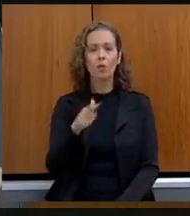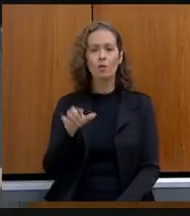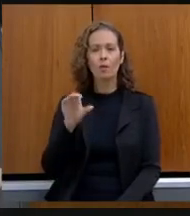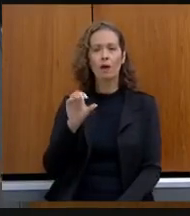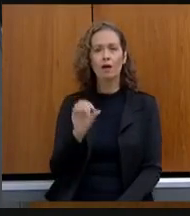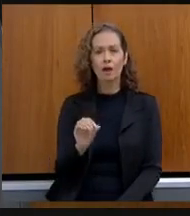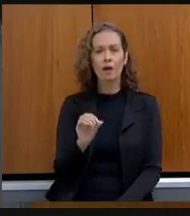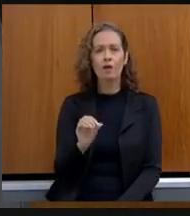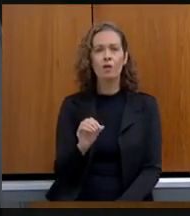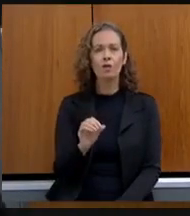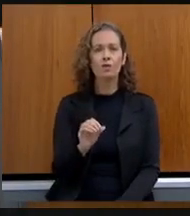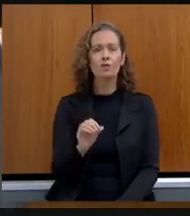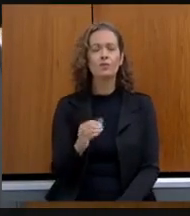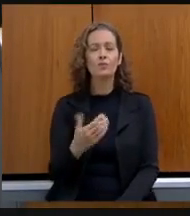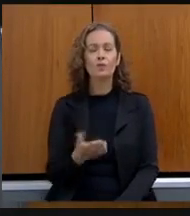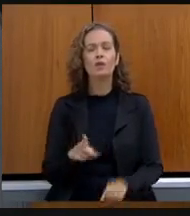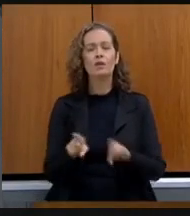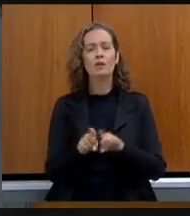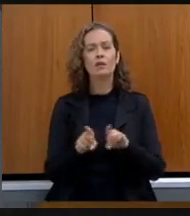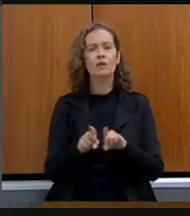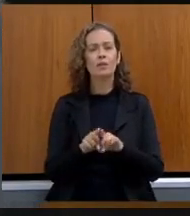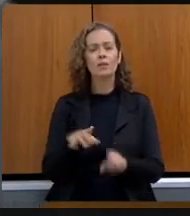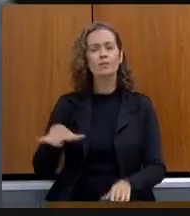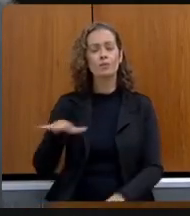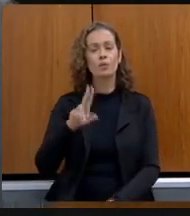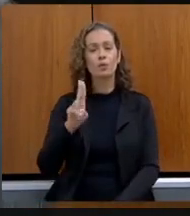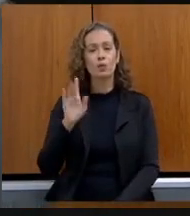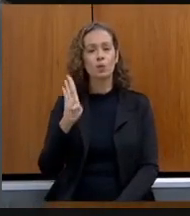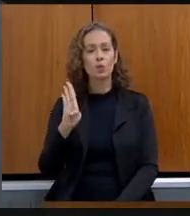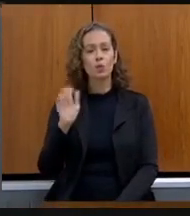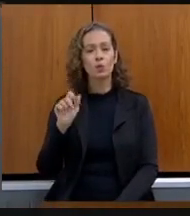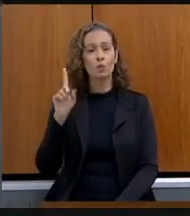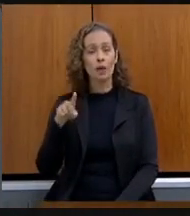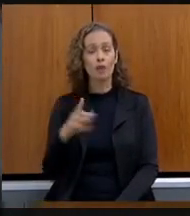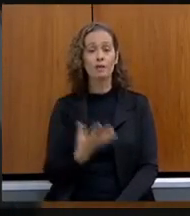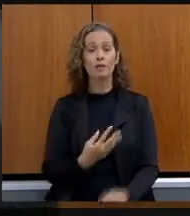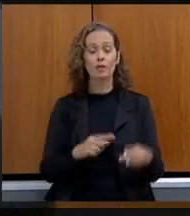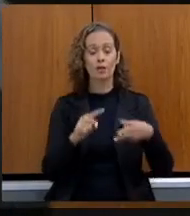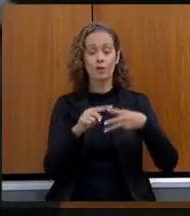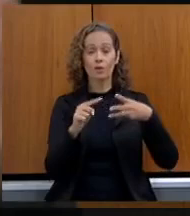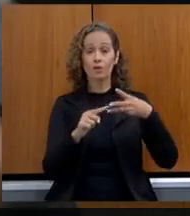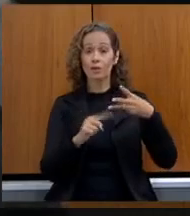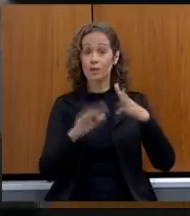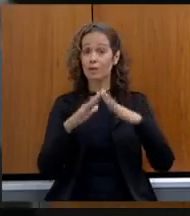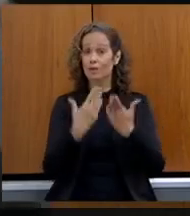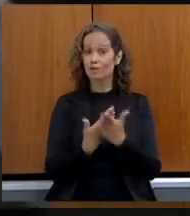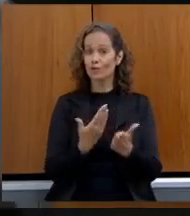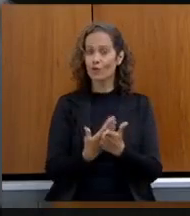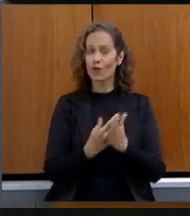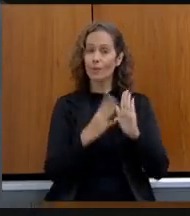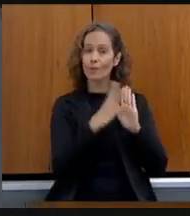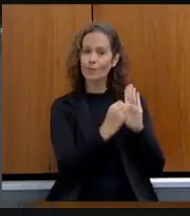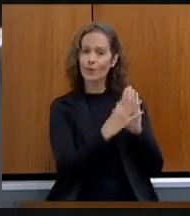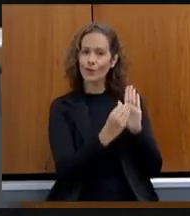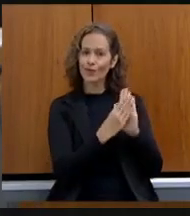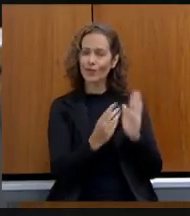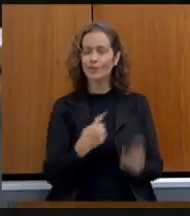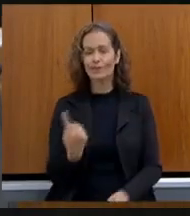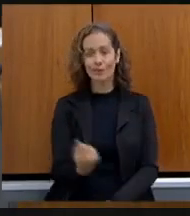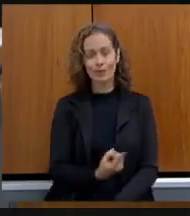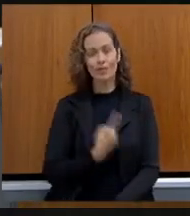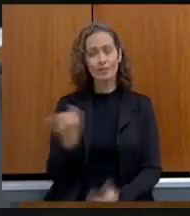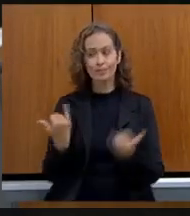município de Visconde do Rio Branco na Superintendência Regional de Ubá são três exemplos de muitos e muitos casos que a gente vem